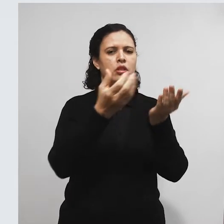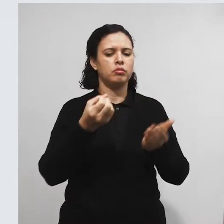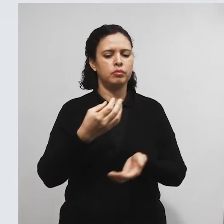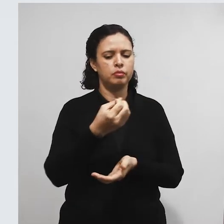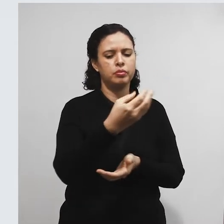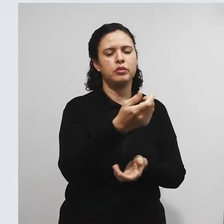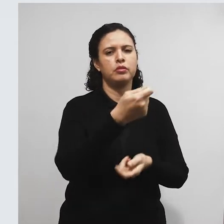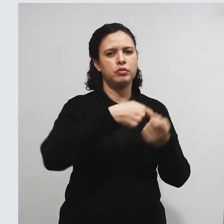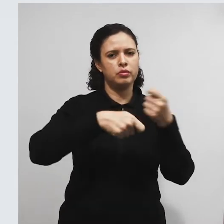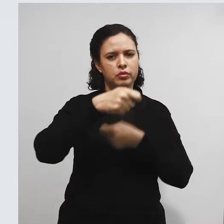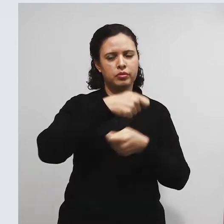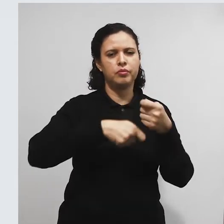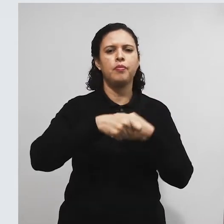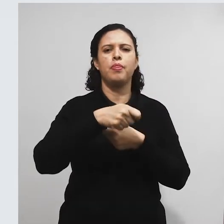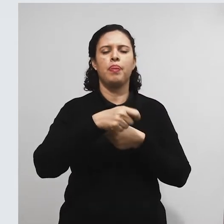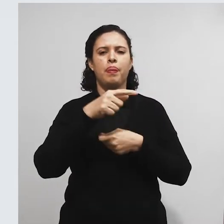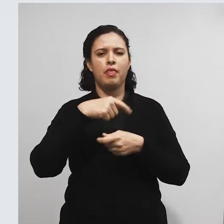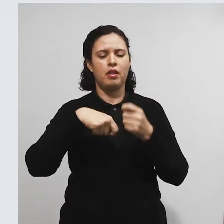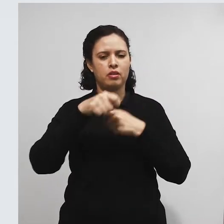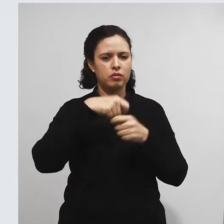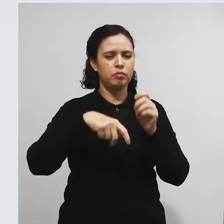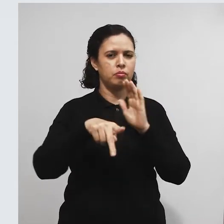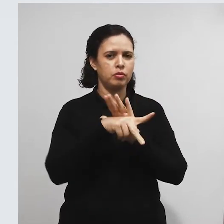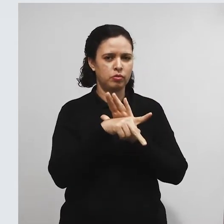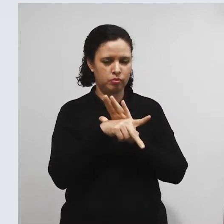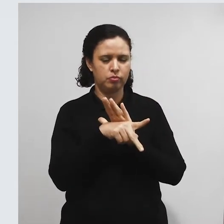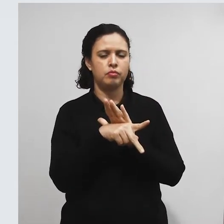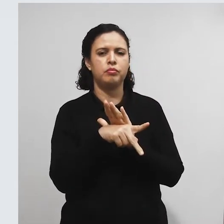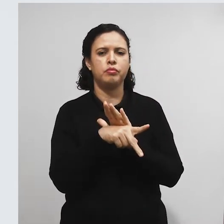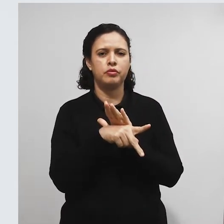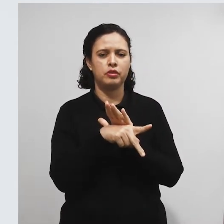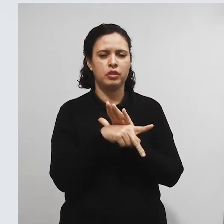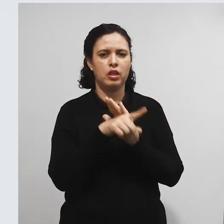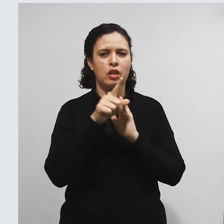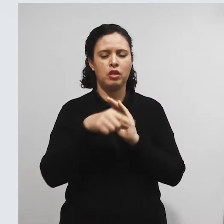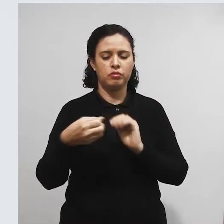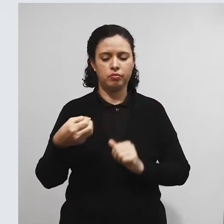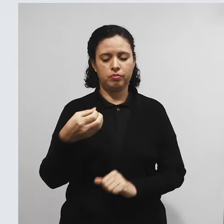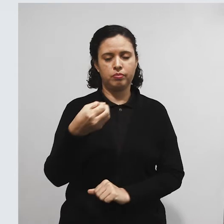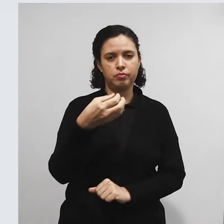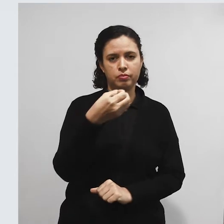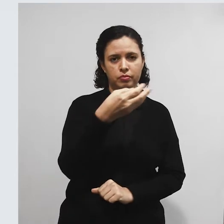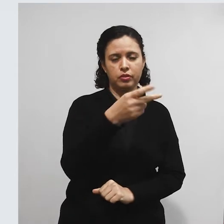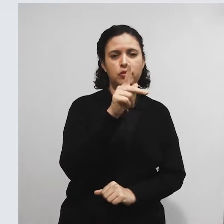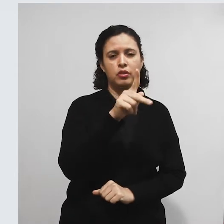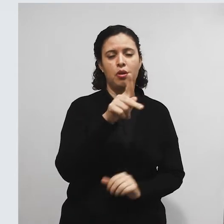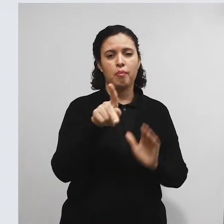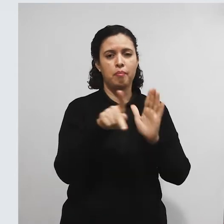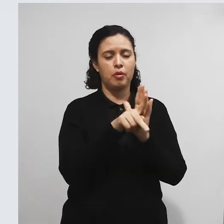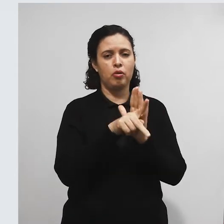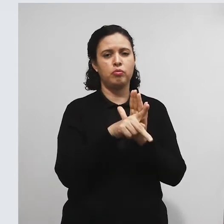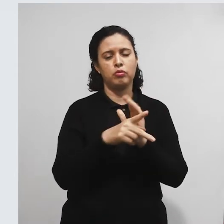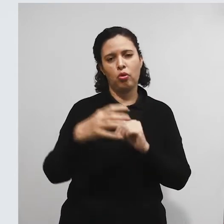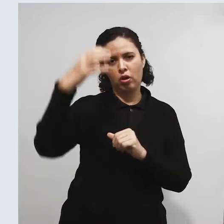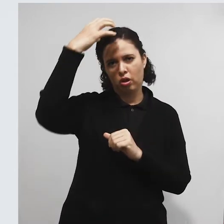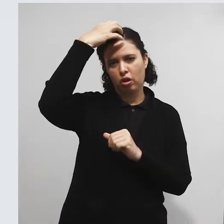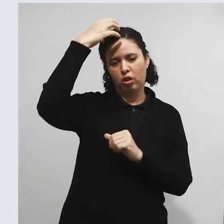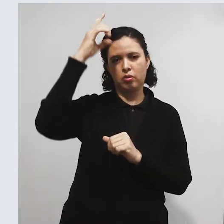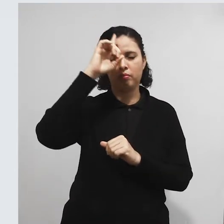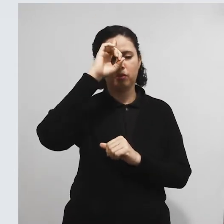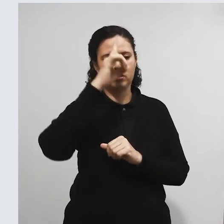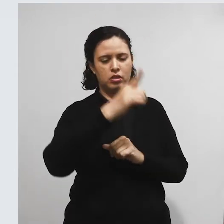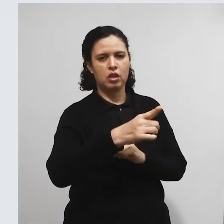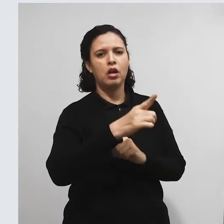os administradores coloniais, que iam a serviço dos reinos ou